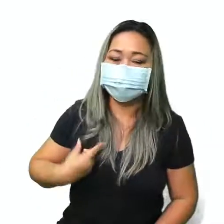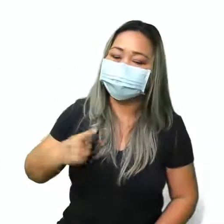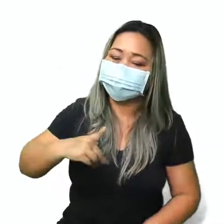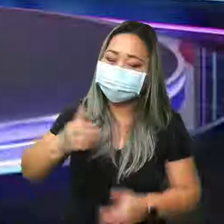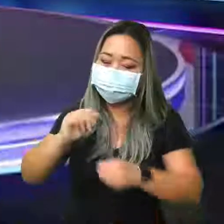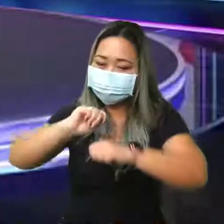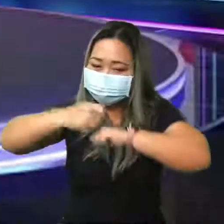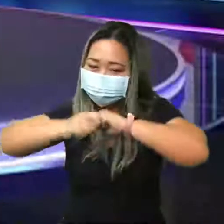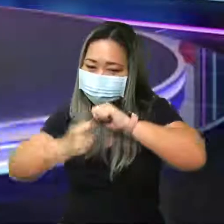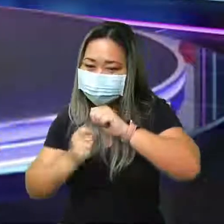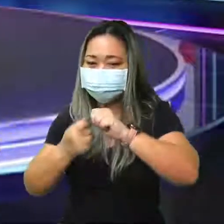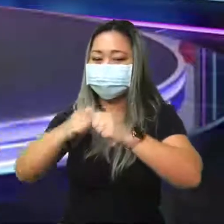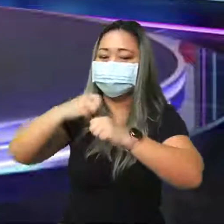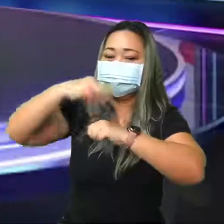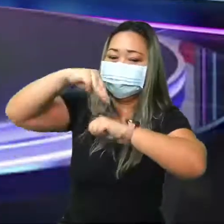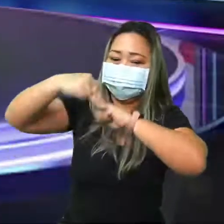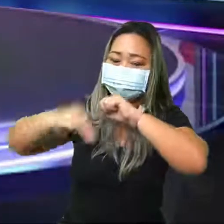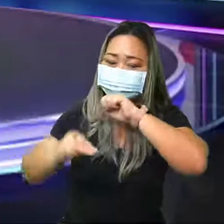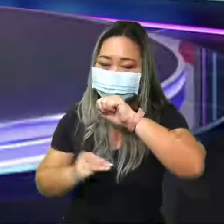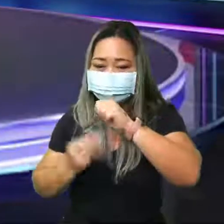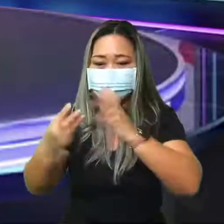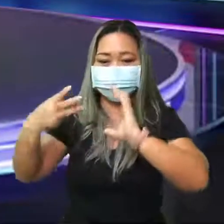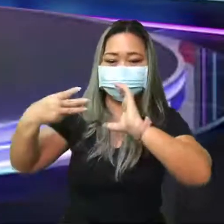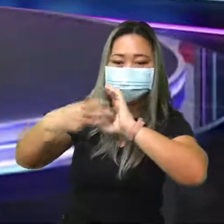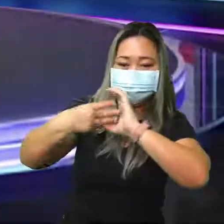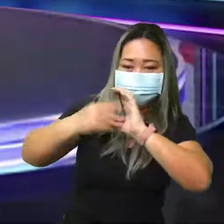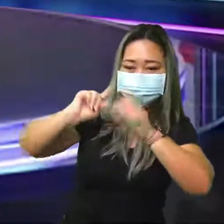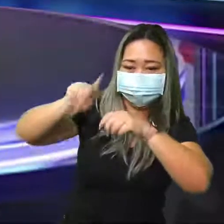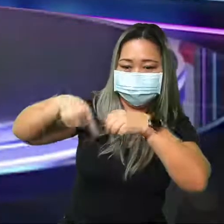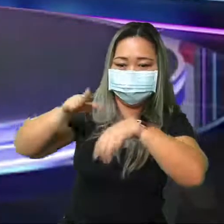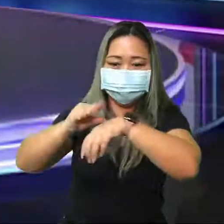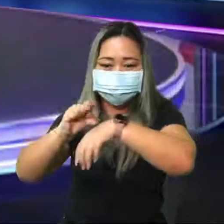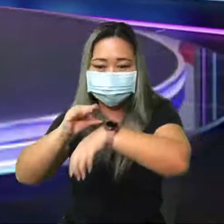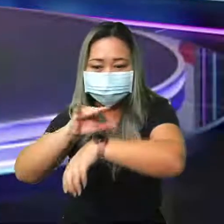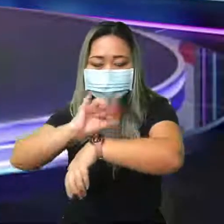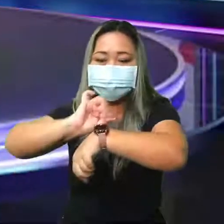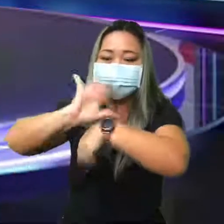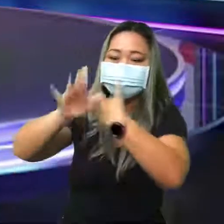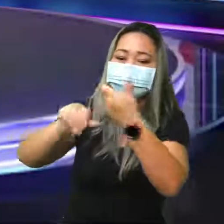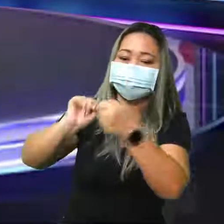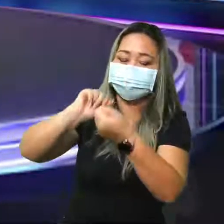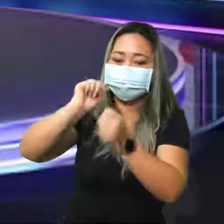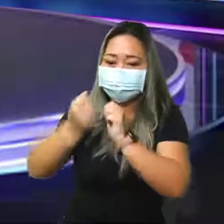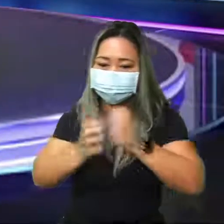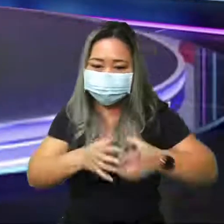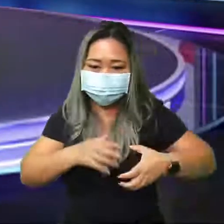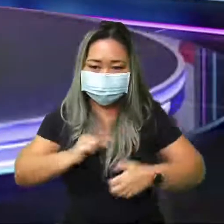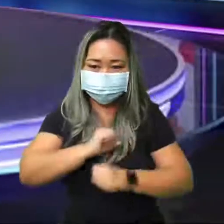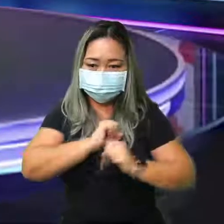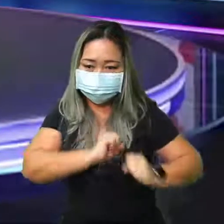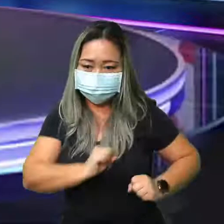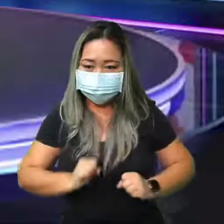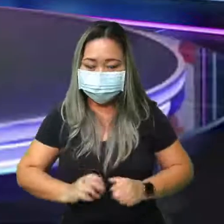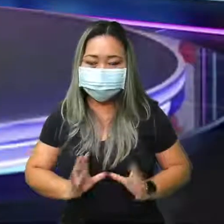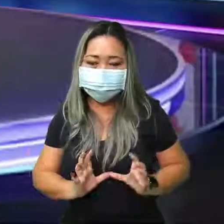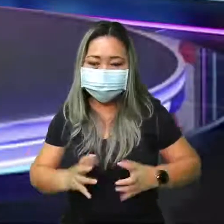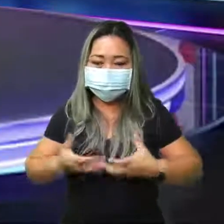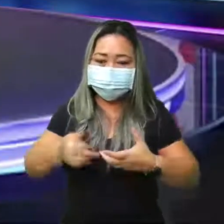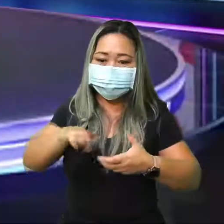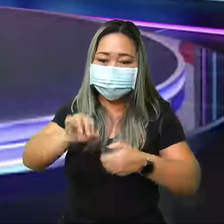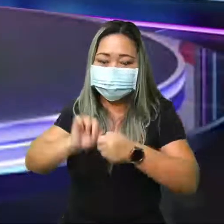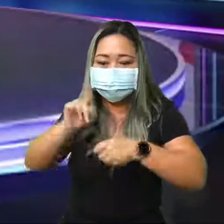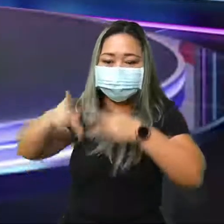átomos, você tinha as moléculas, você tinha as células, os tecidos, os órgãos, os sistemas, né, as